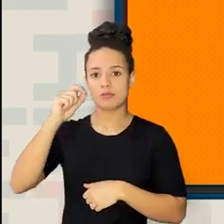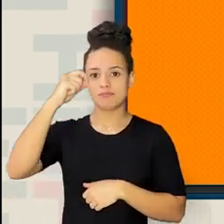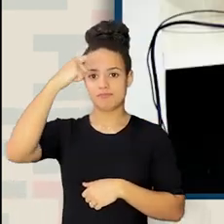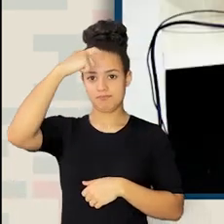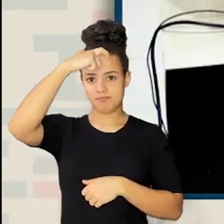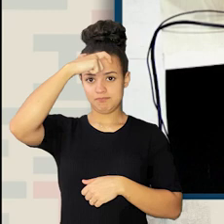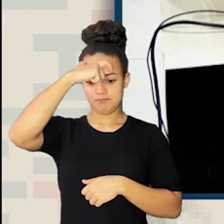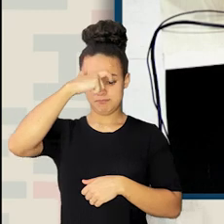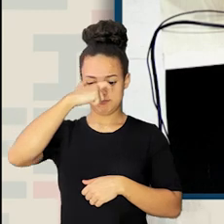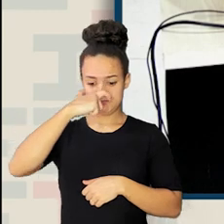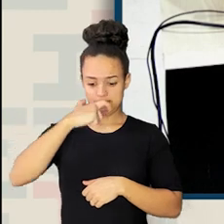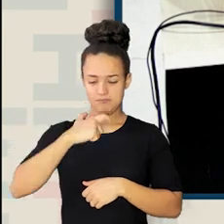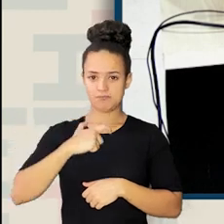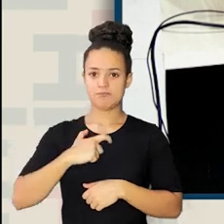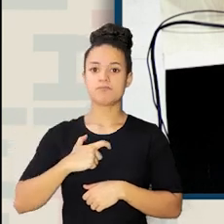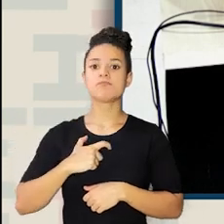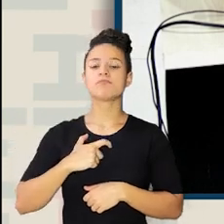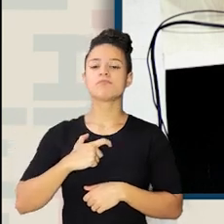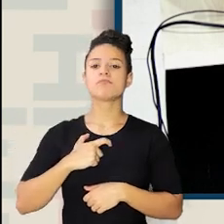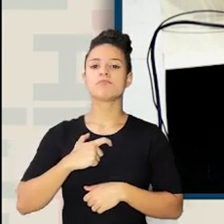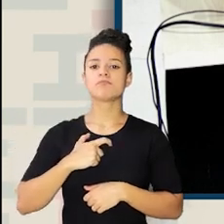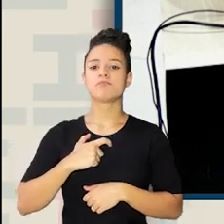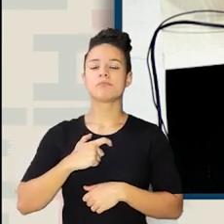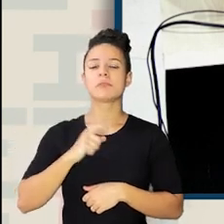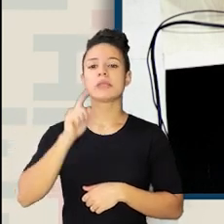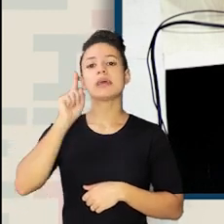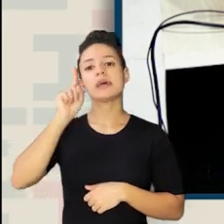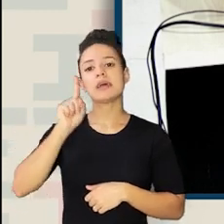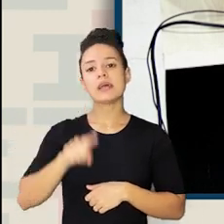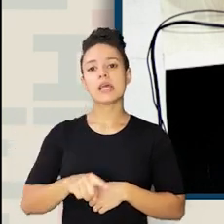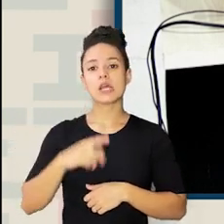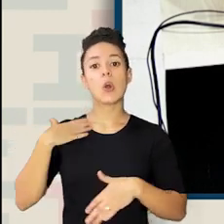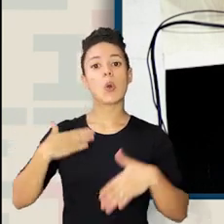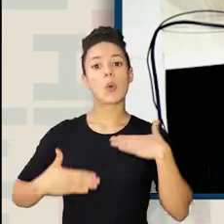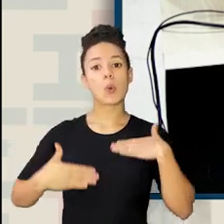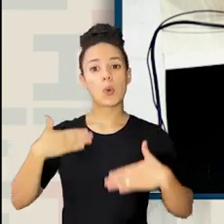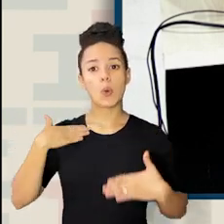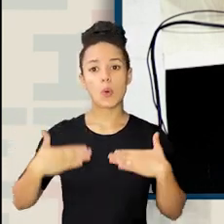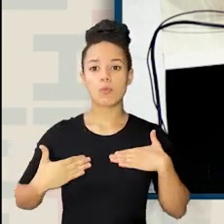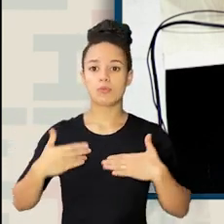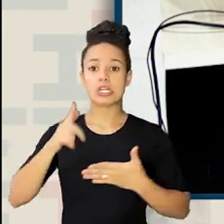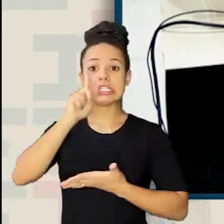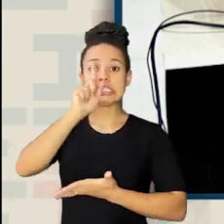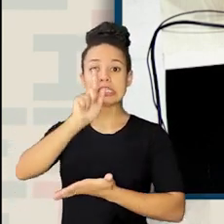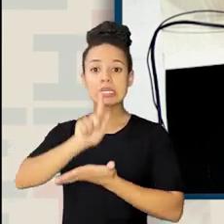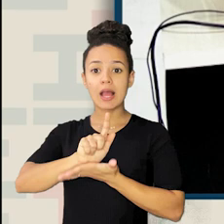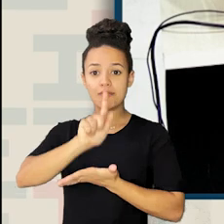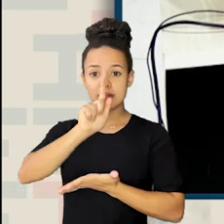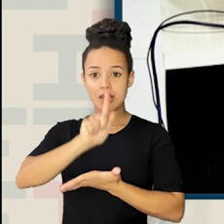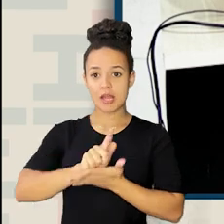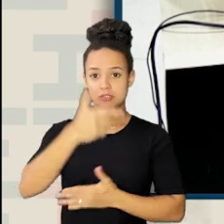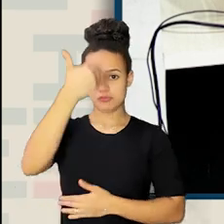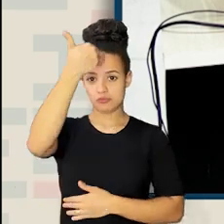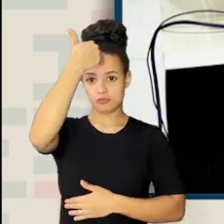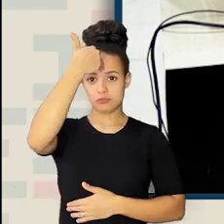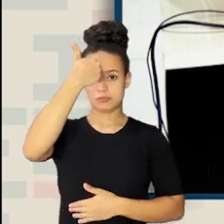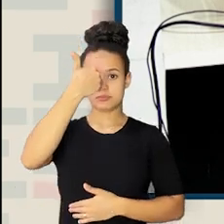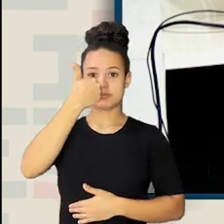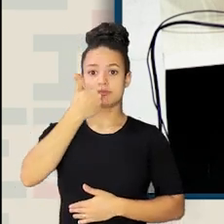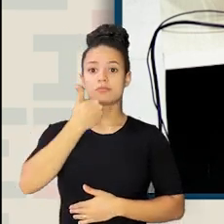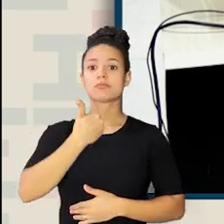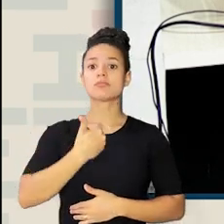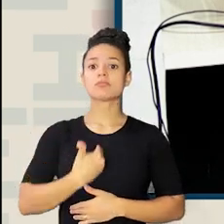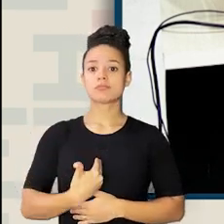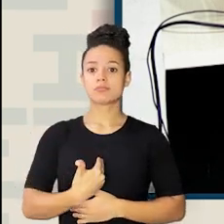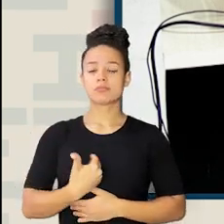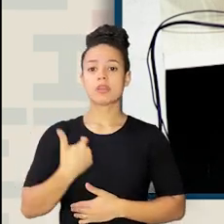centro, né? Digamos, de corpo, de gravidade, né? Esse eixo aqui, central,